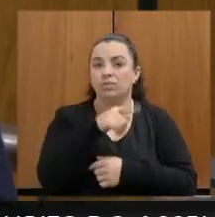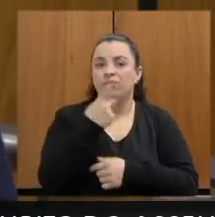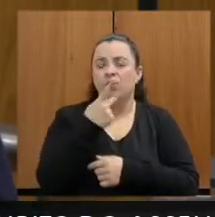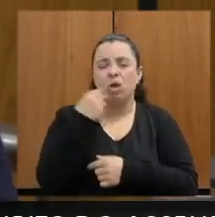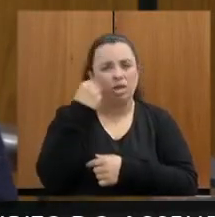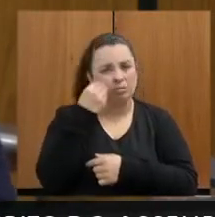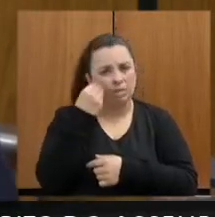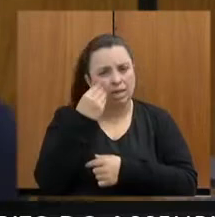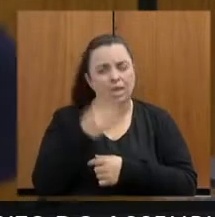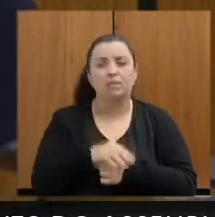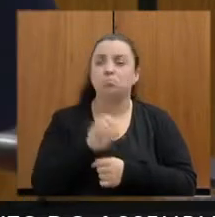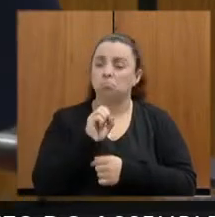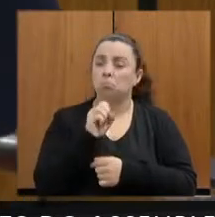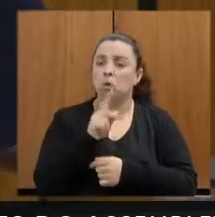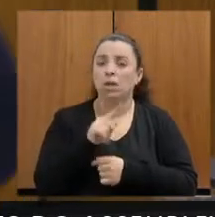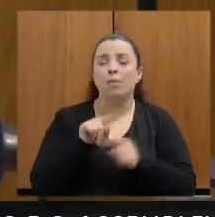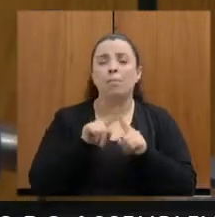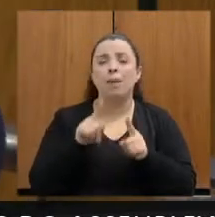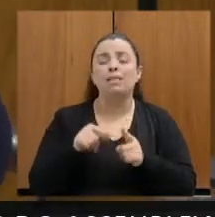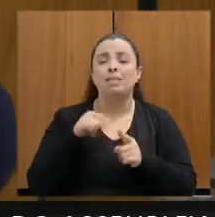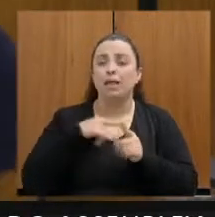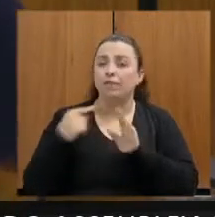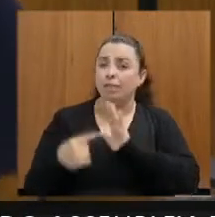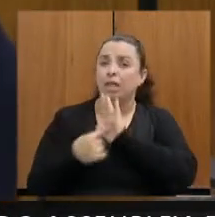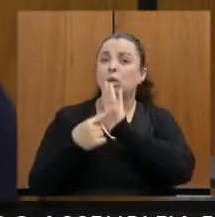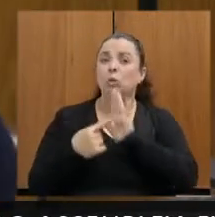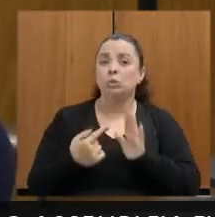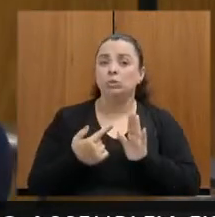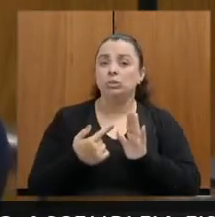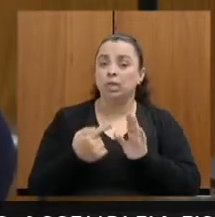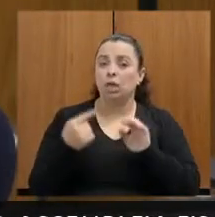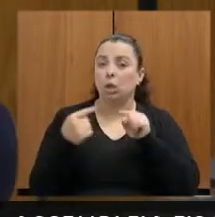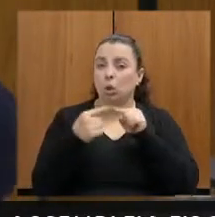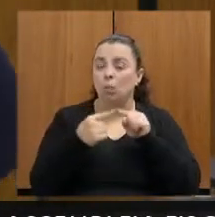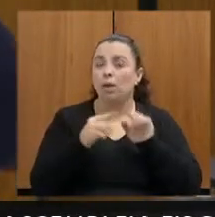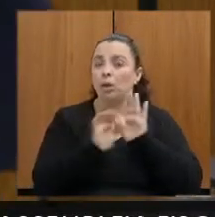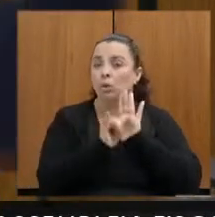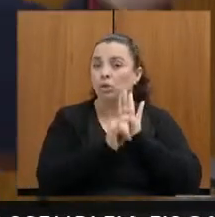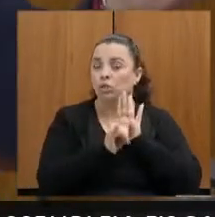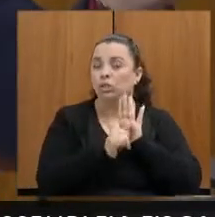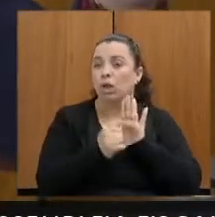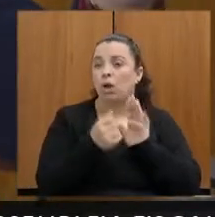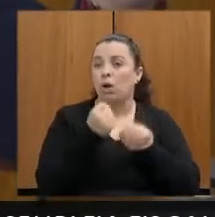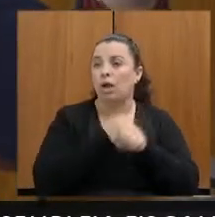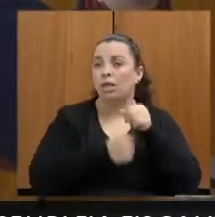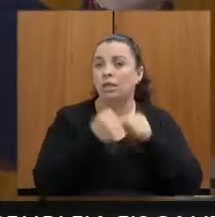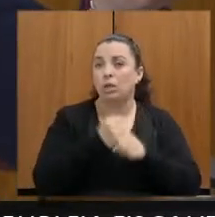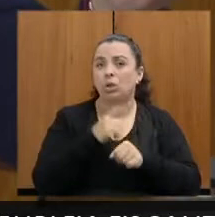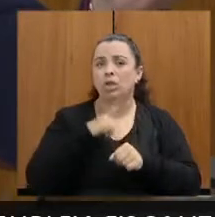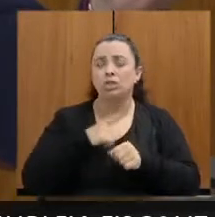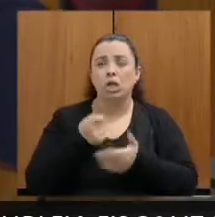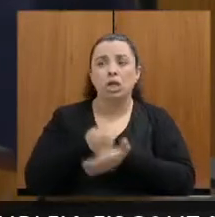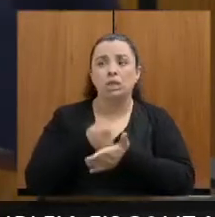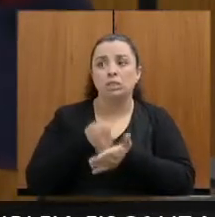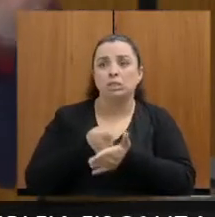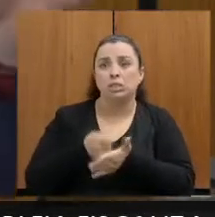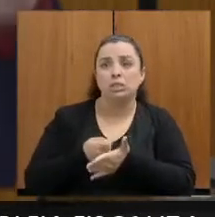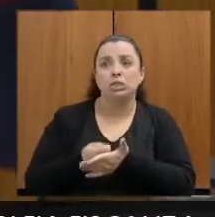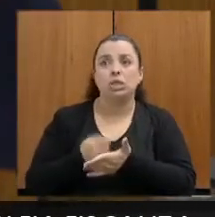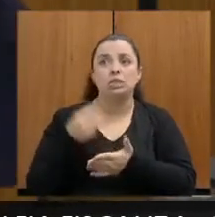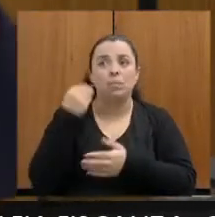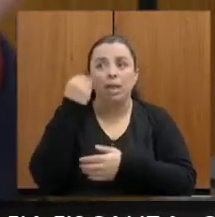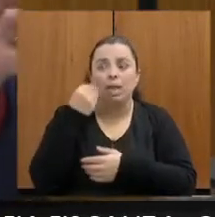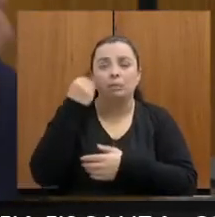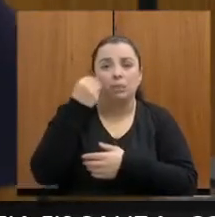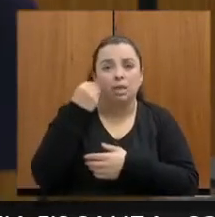ao edital anterior e pediria de forma tão detalhada determinada experiência que só Oeste consegui atender então quando